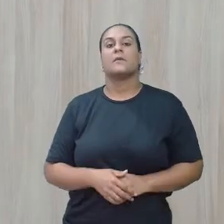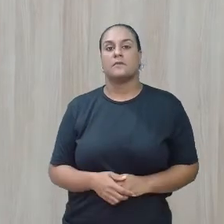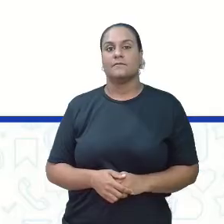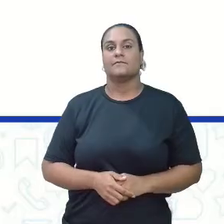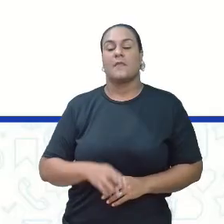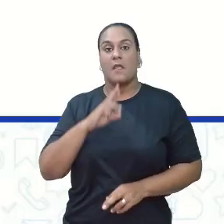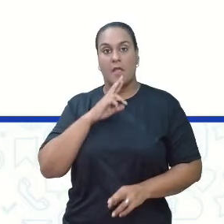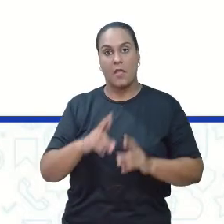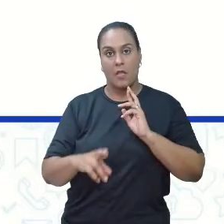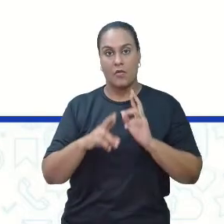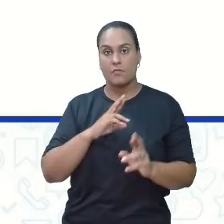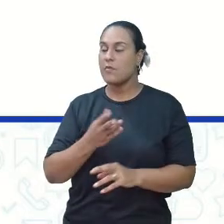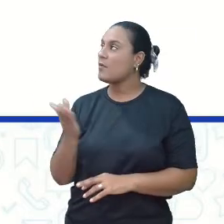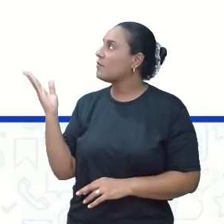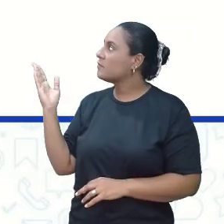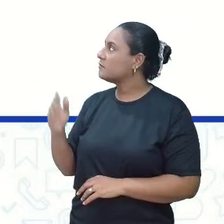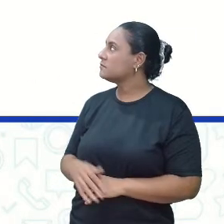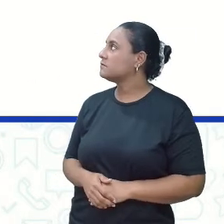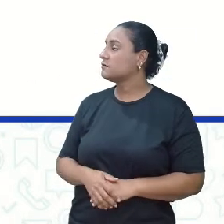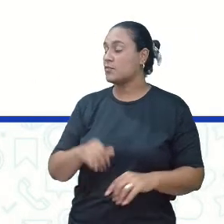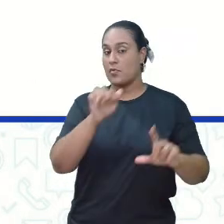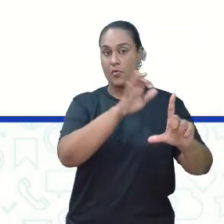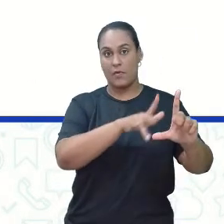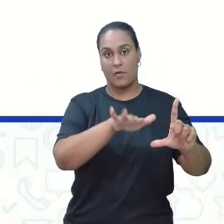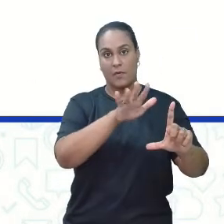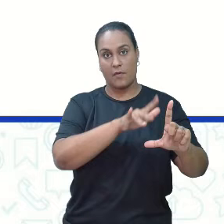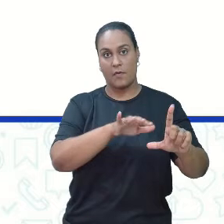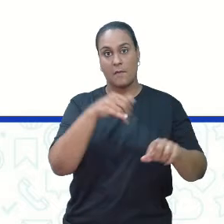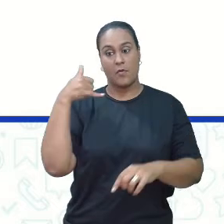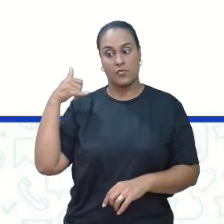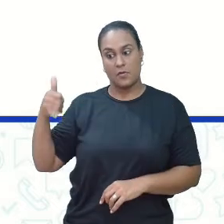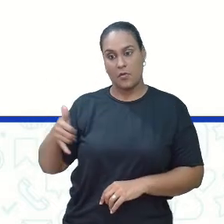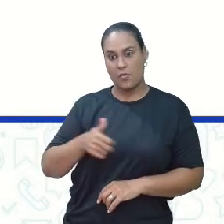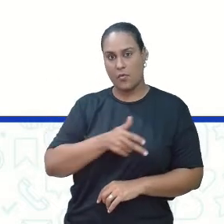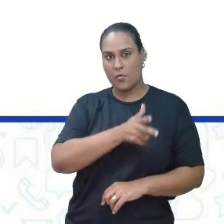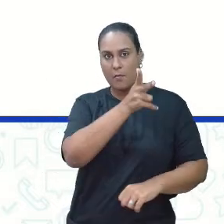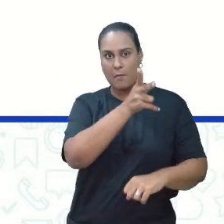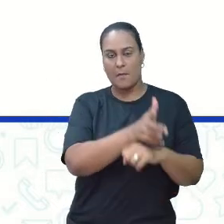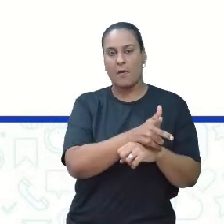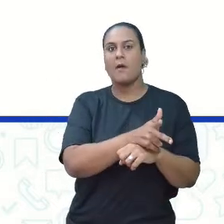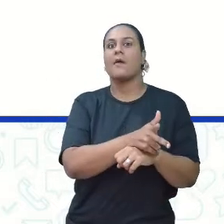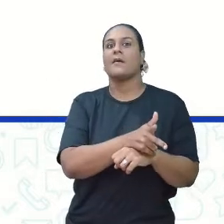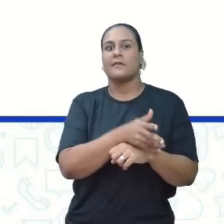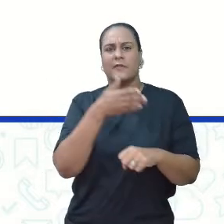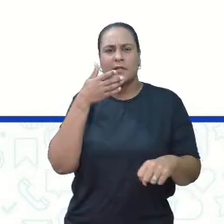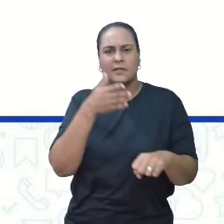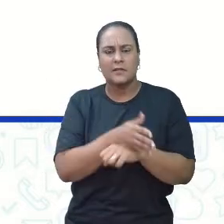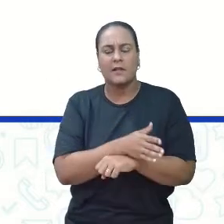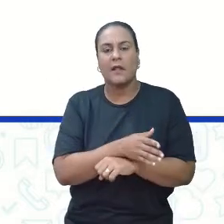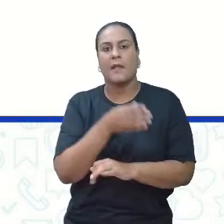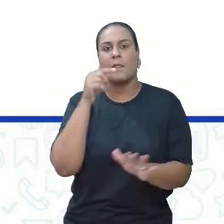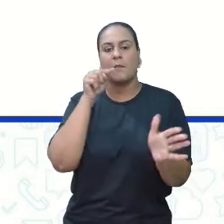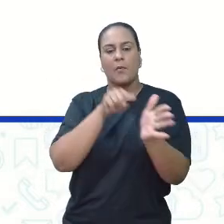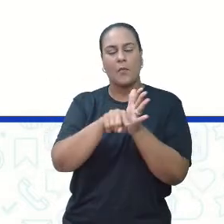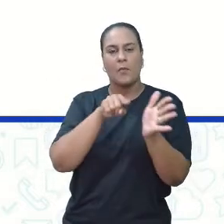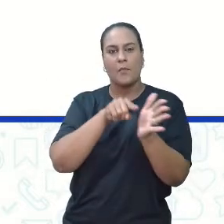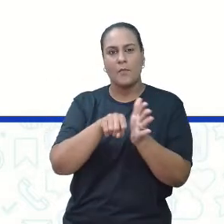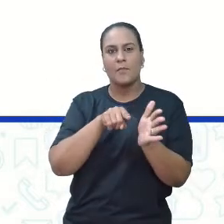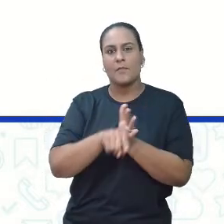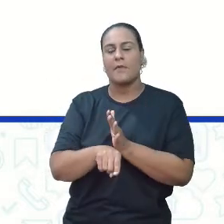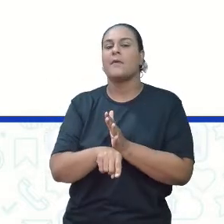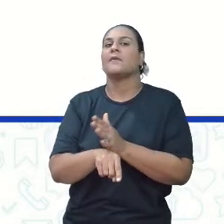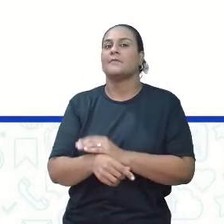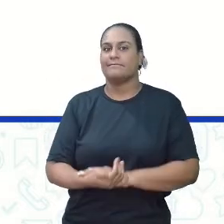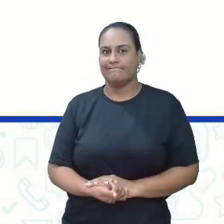respostas. Tá aí o QR Code, né, que vocês podem direcionar para ver e realizar o quiz.